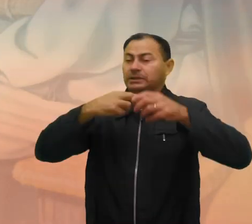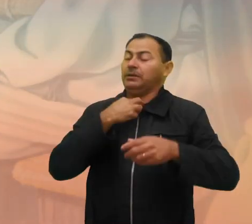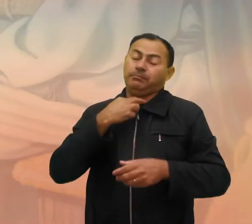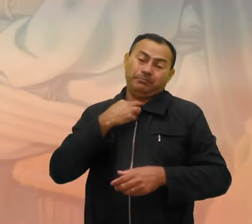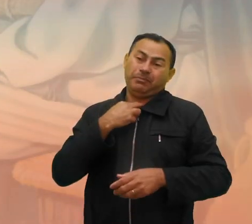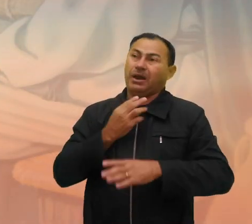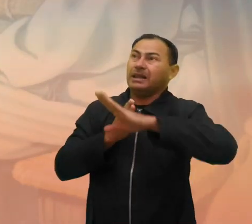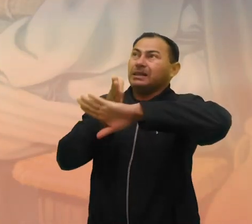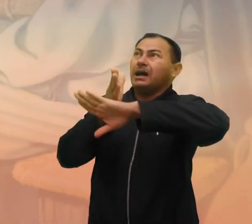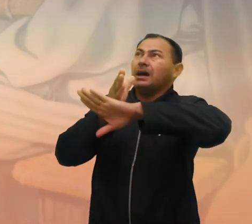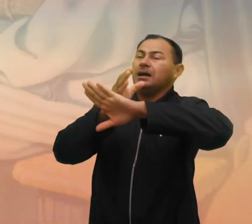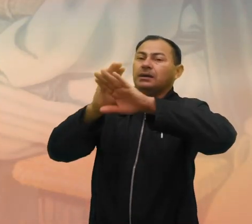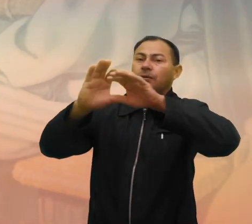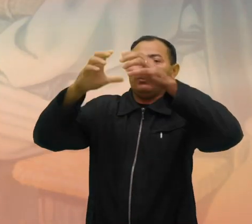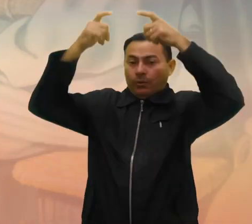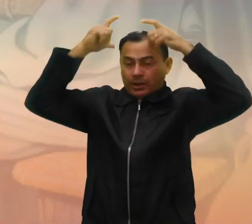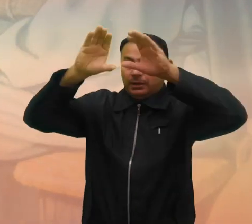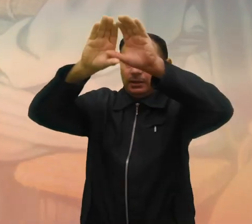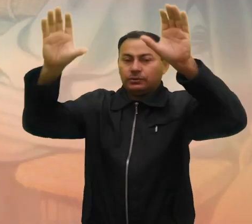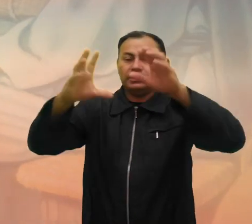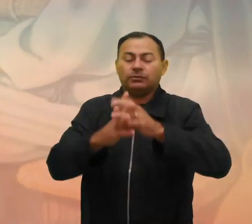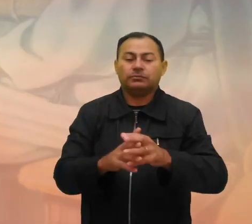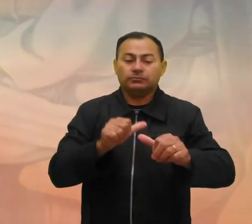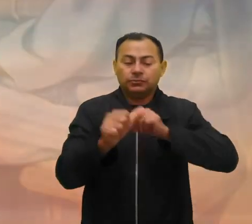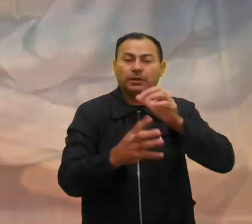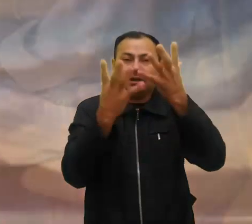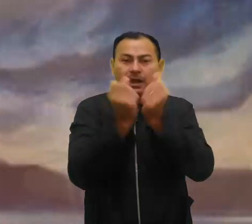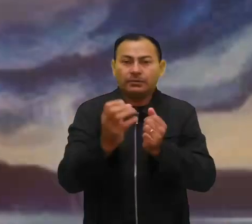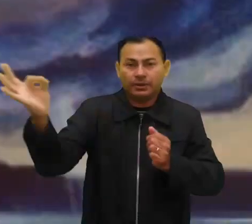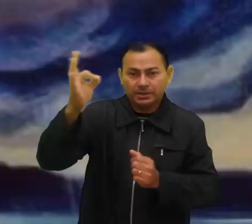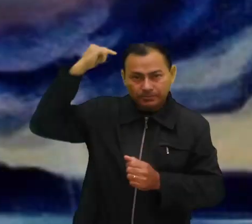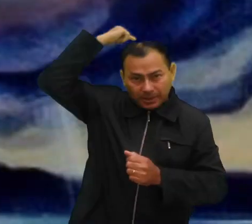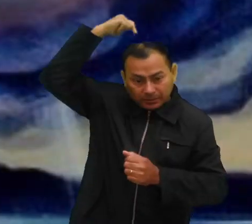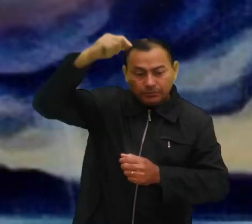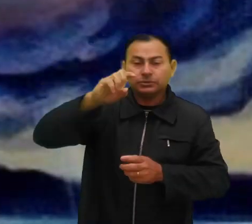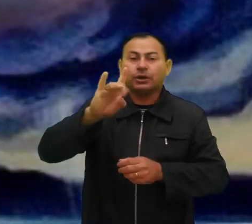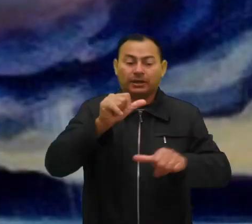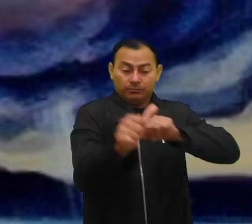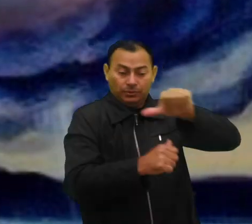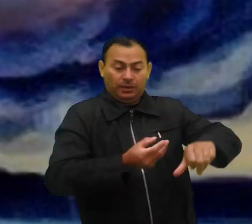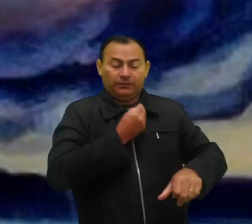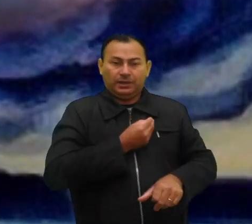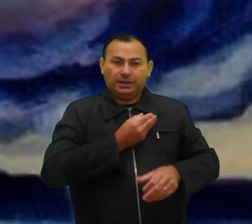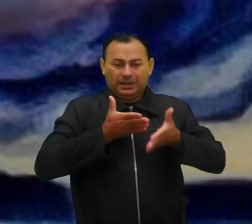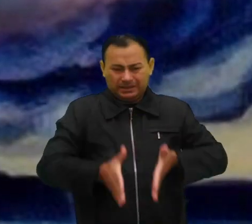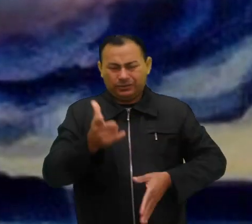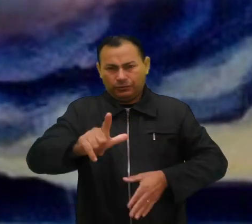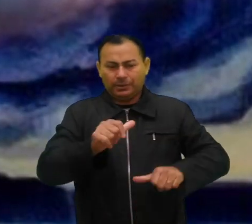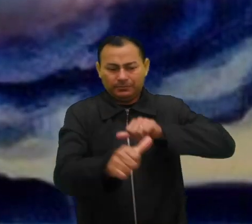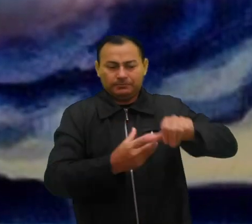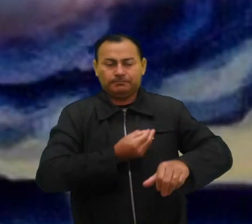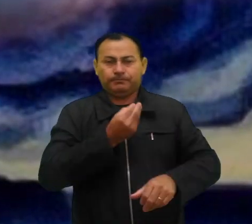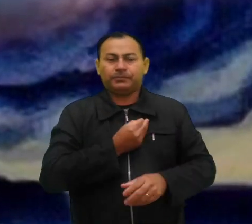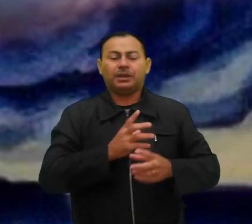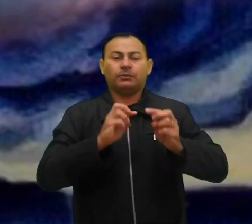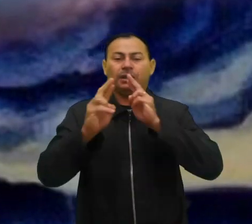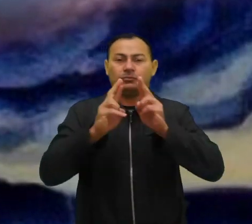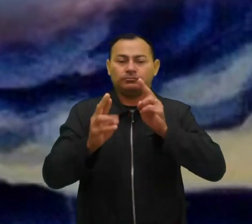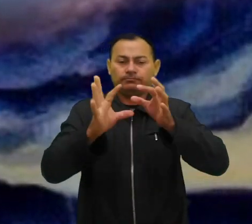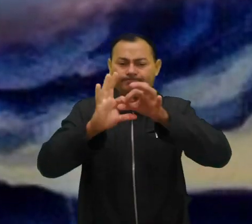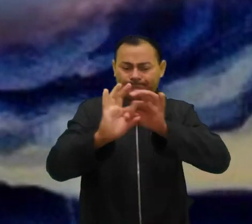de Deus se não nascer da água e do Espírito. Só mesmo quem nasceu de novo pode ter um relacionamento íntimo com